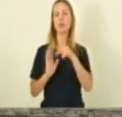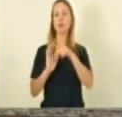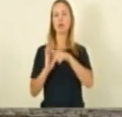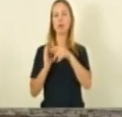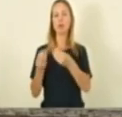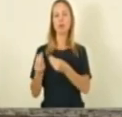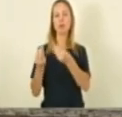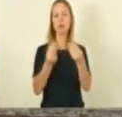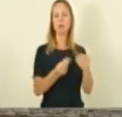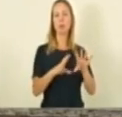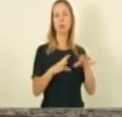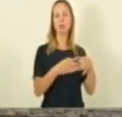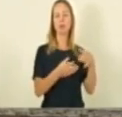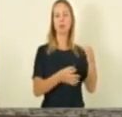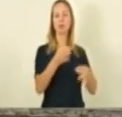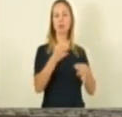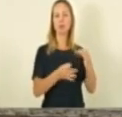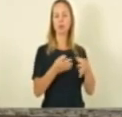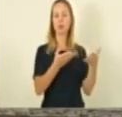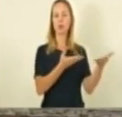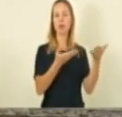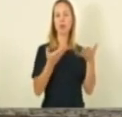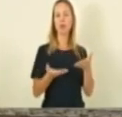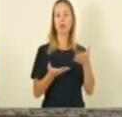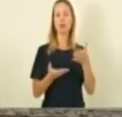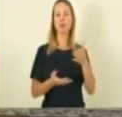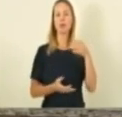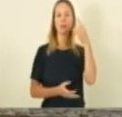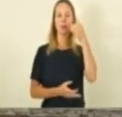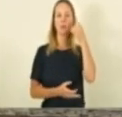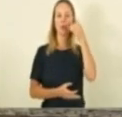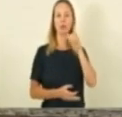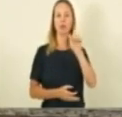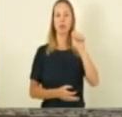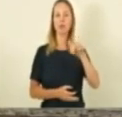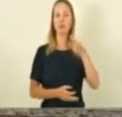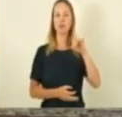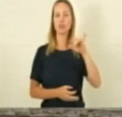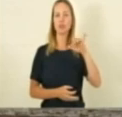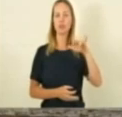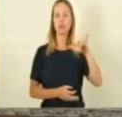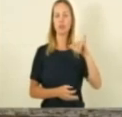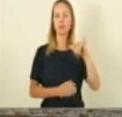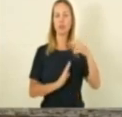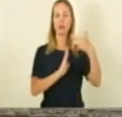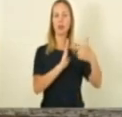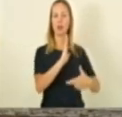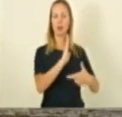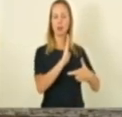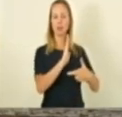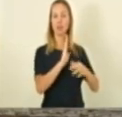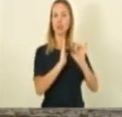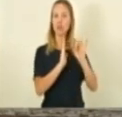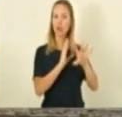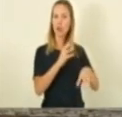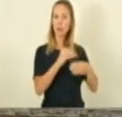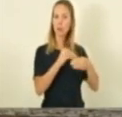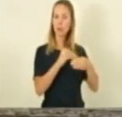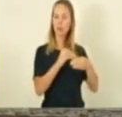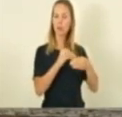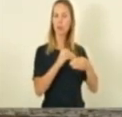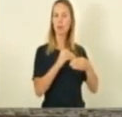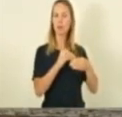de Justiça e convoco o deputado Gandini para relatar só a